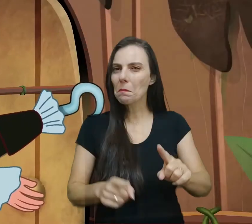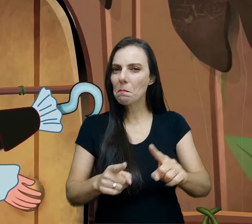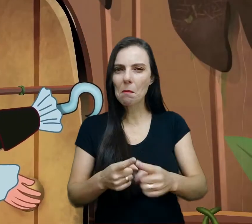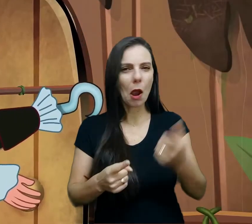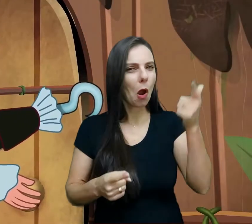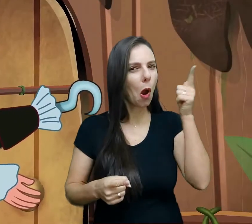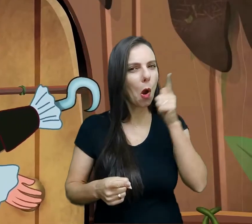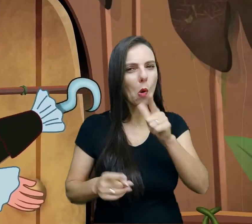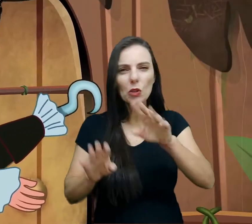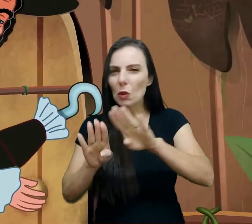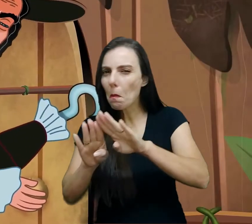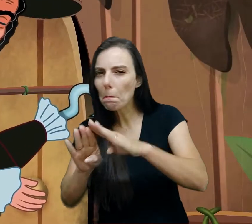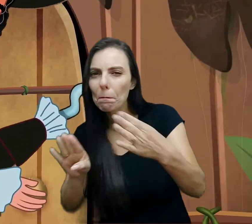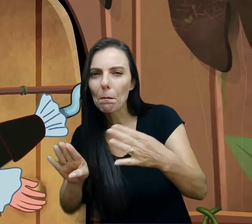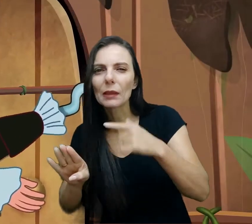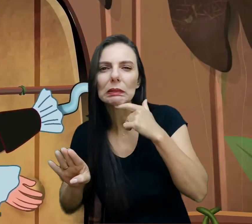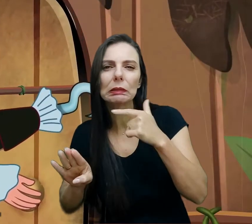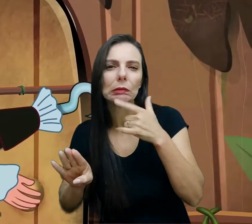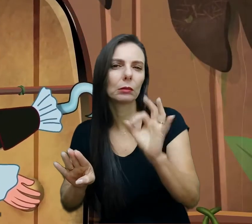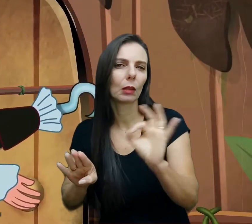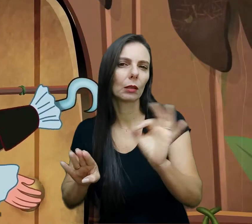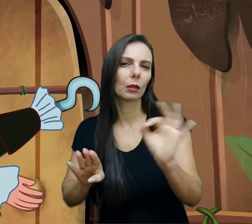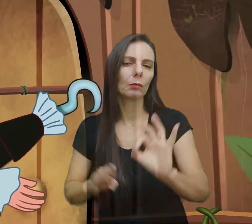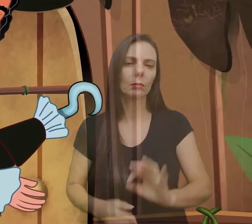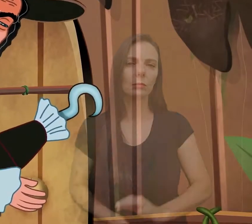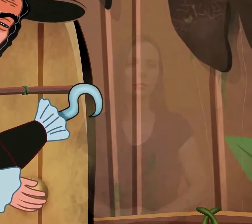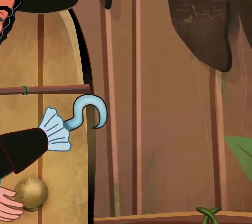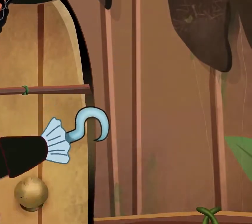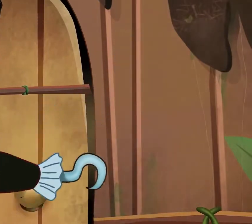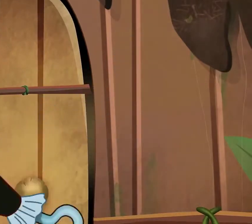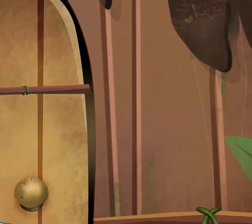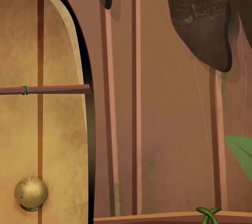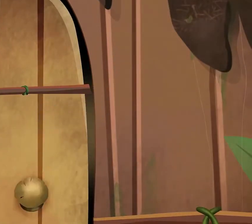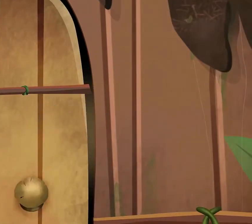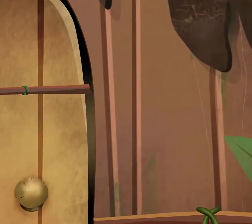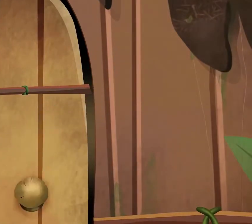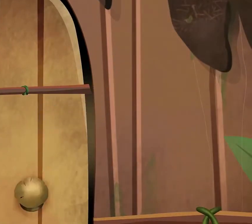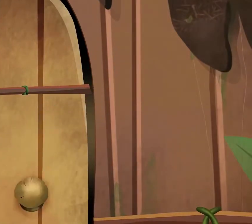mas não conseguia abrir a porta e entrar na casa de Peter.